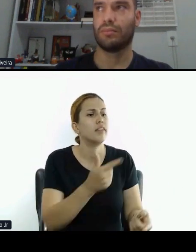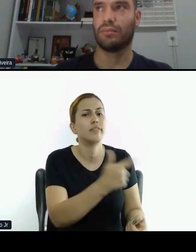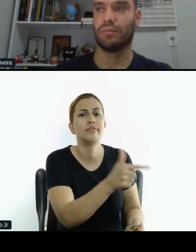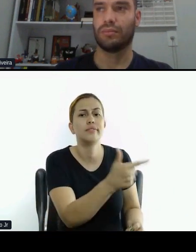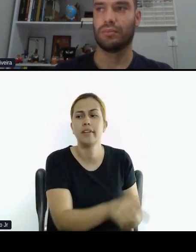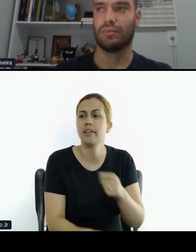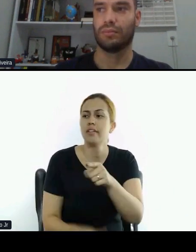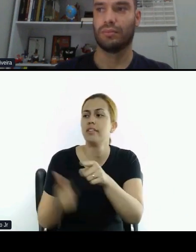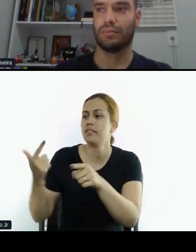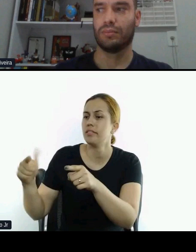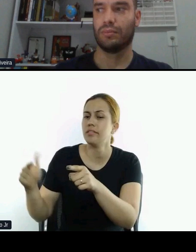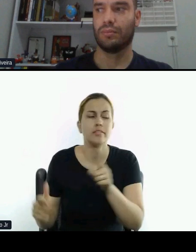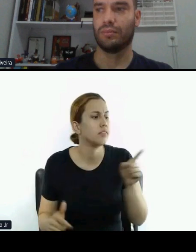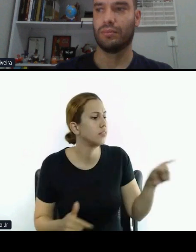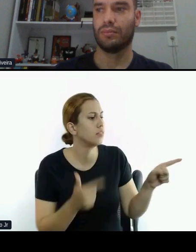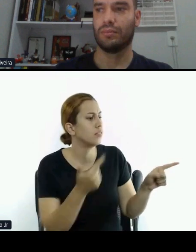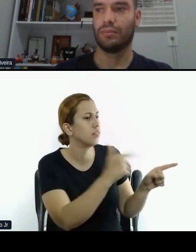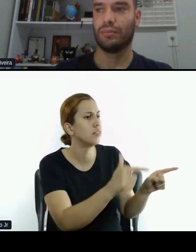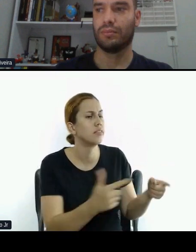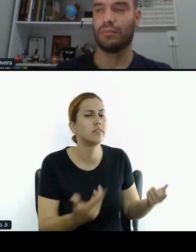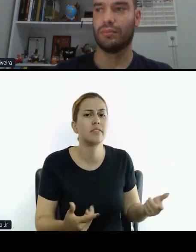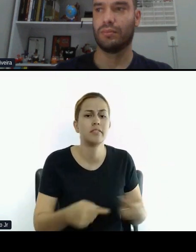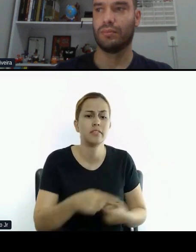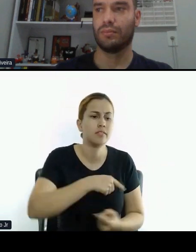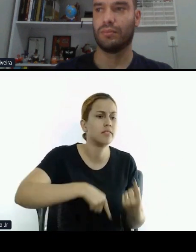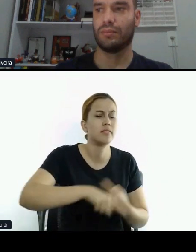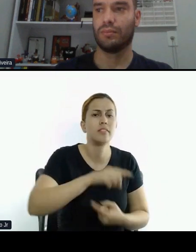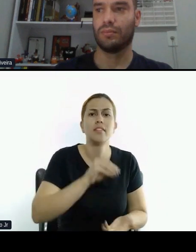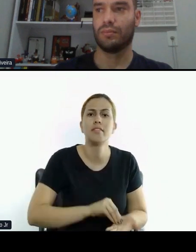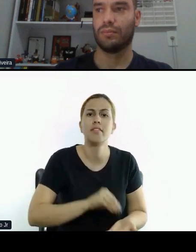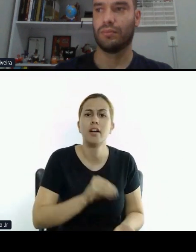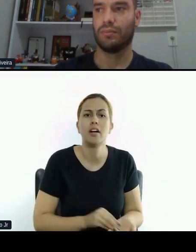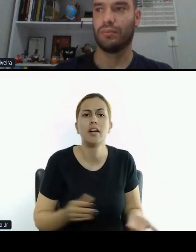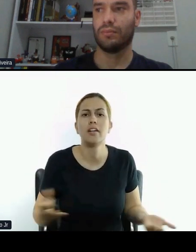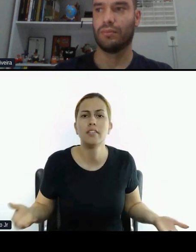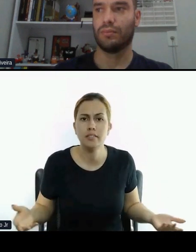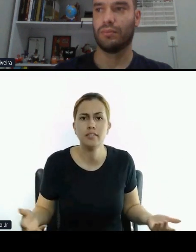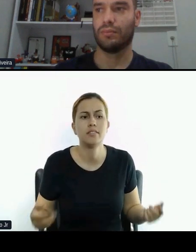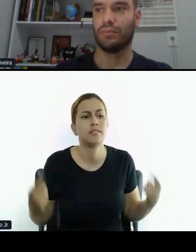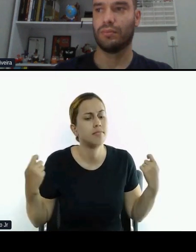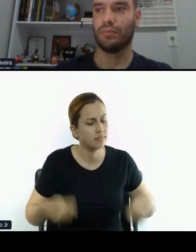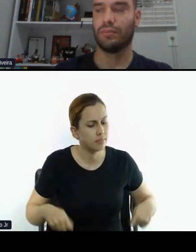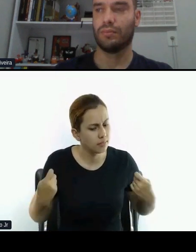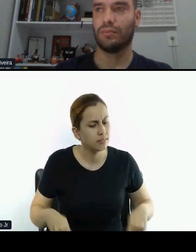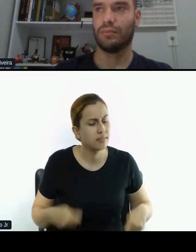que as pessoas interajam. Acho que a gente precisaria disso, né?